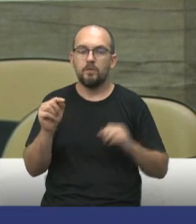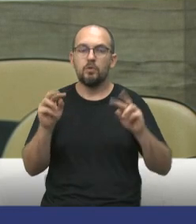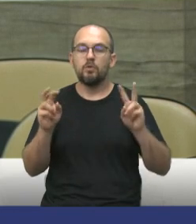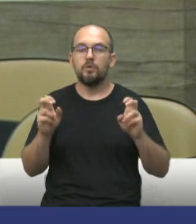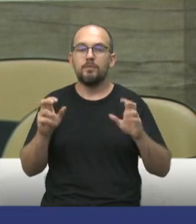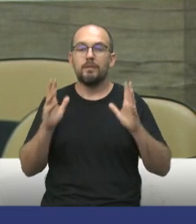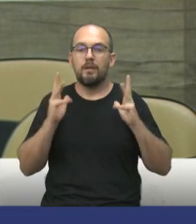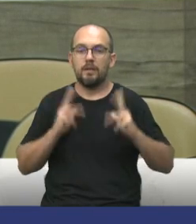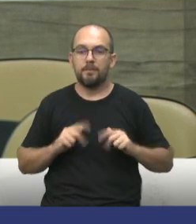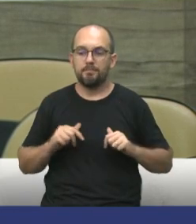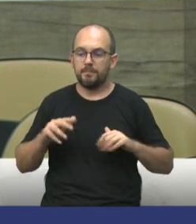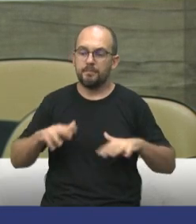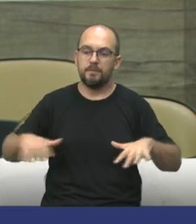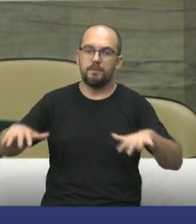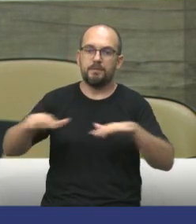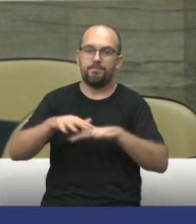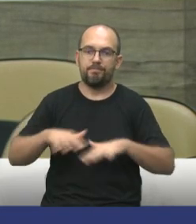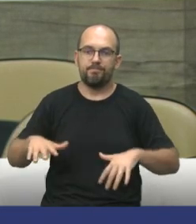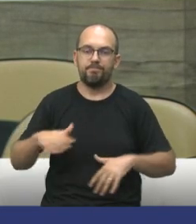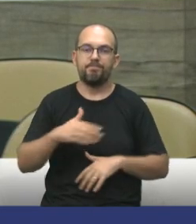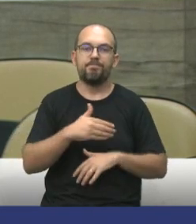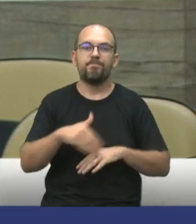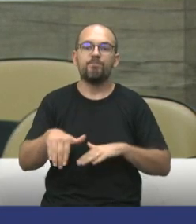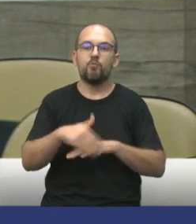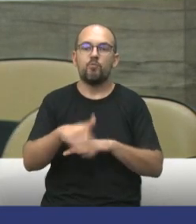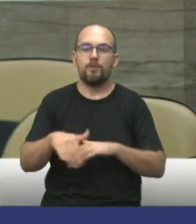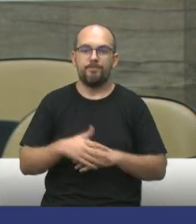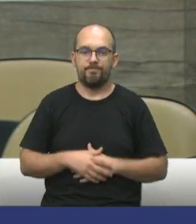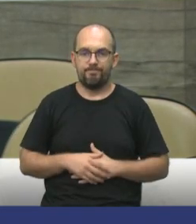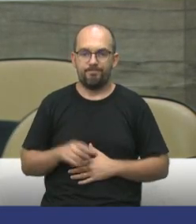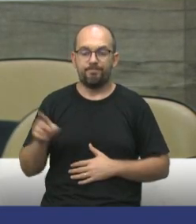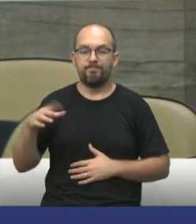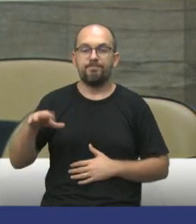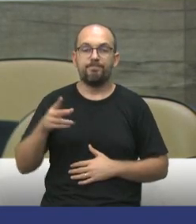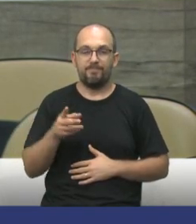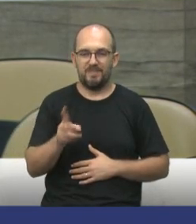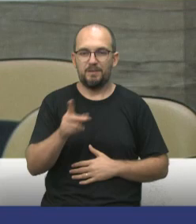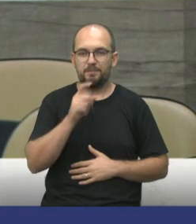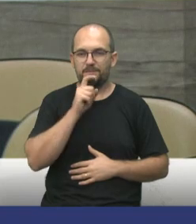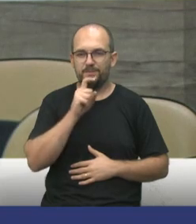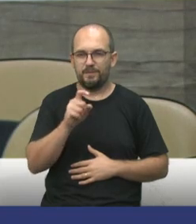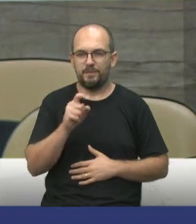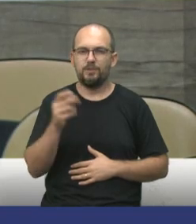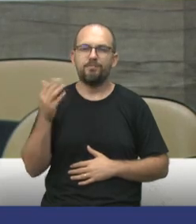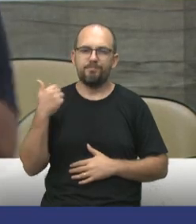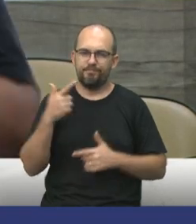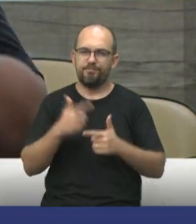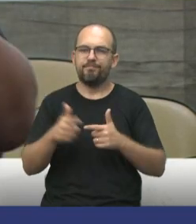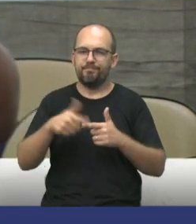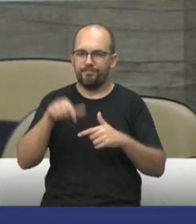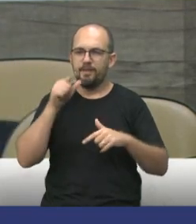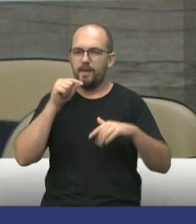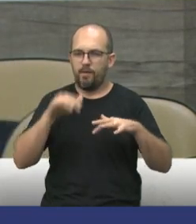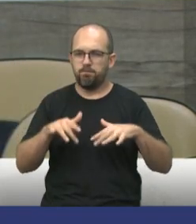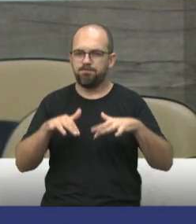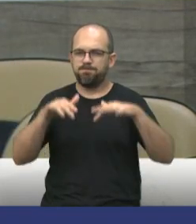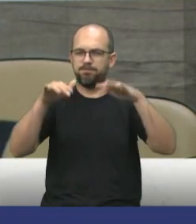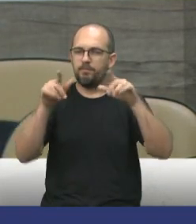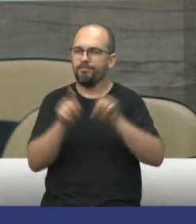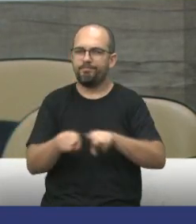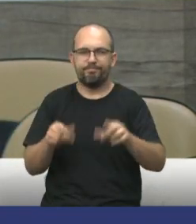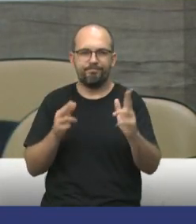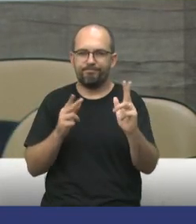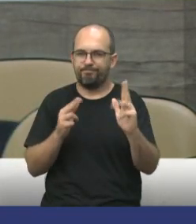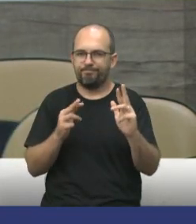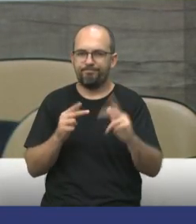limpeza pública nossa lá. O Jardim Sempre Verde, que também enfrentou as enchentes, né,